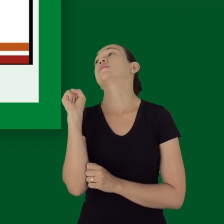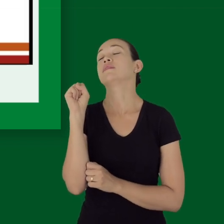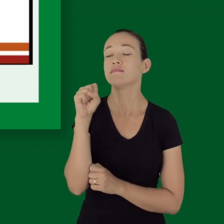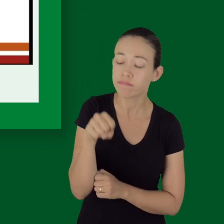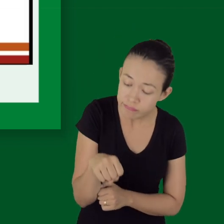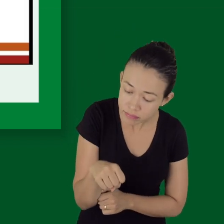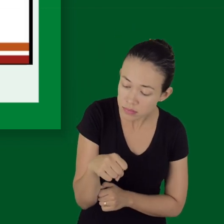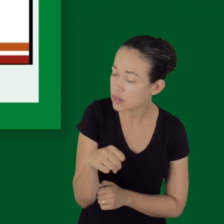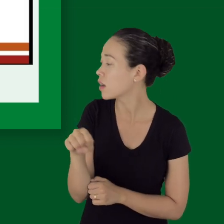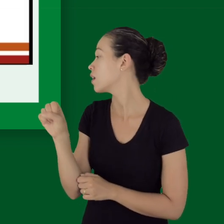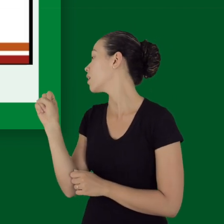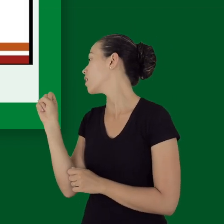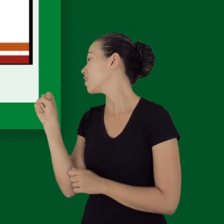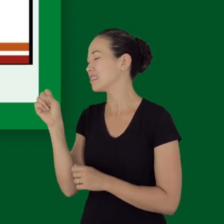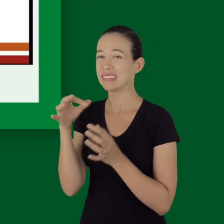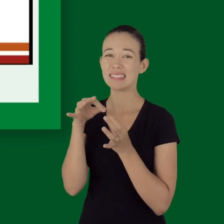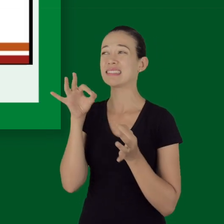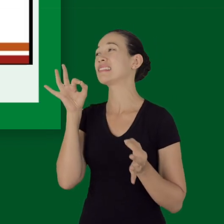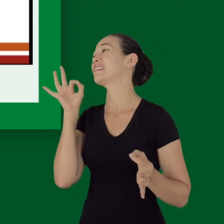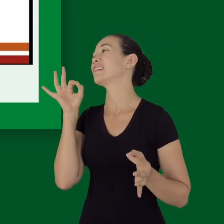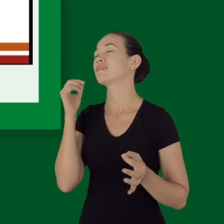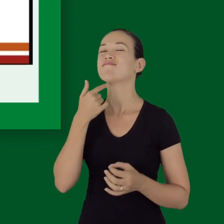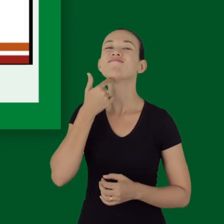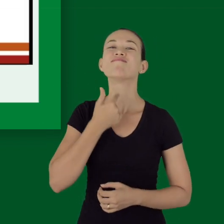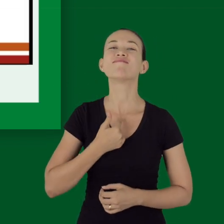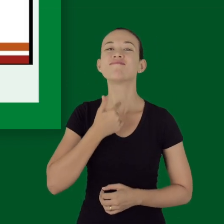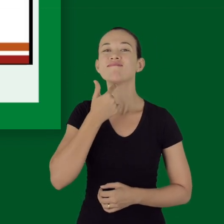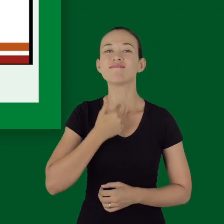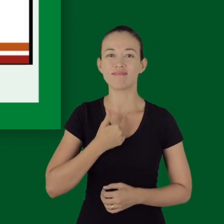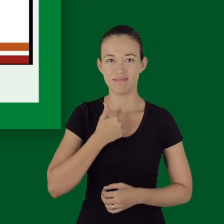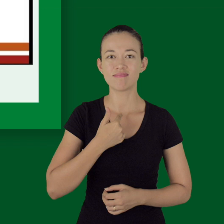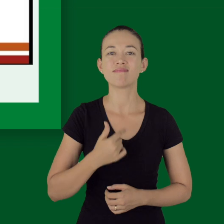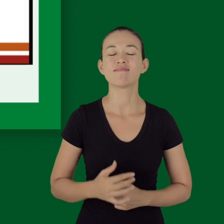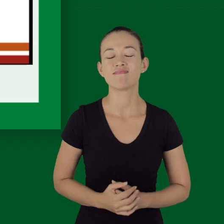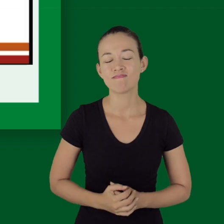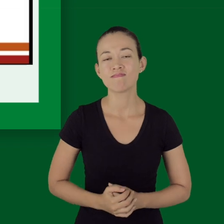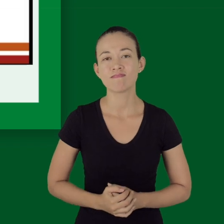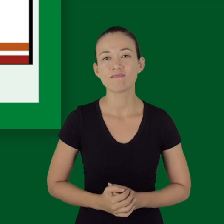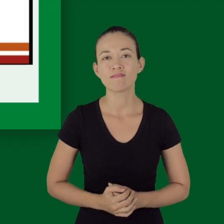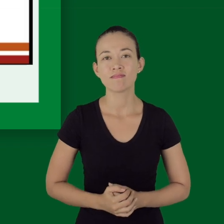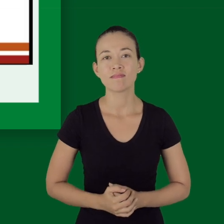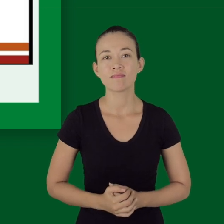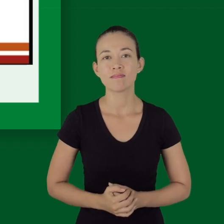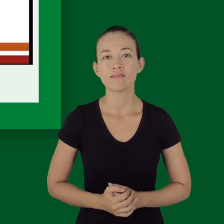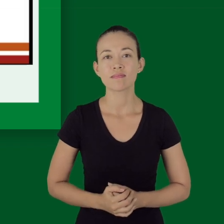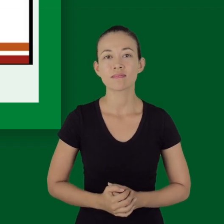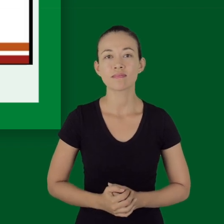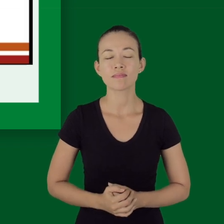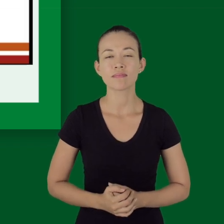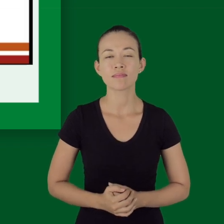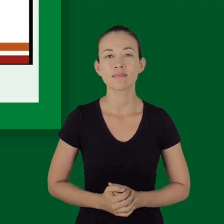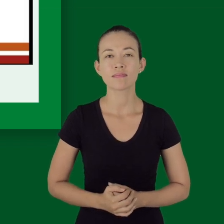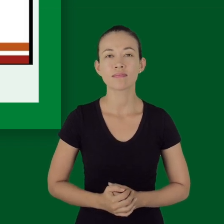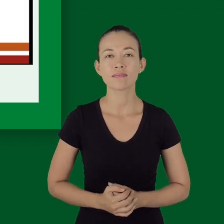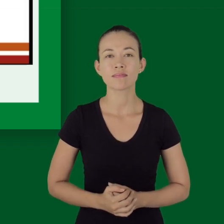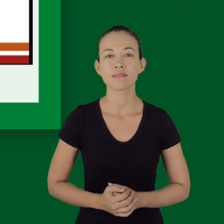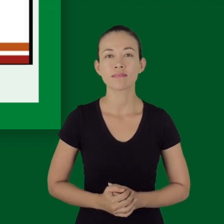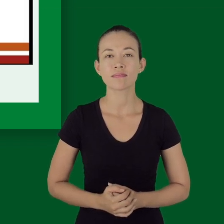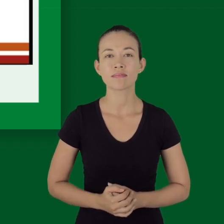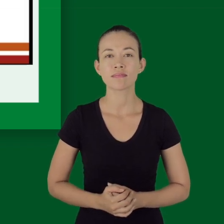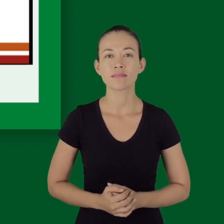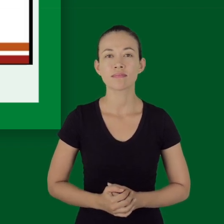hiperrotação, onde a gente tem aí os principais mecanismos de trauma envolvendo